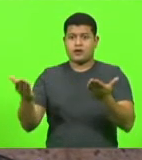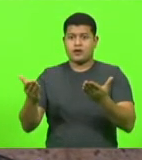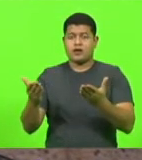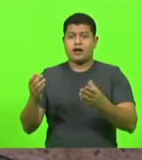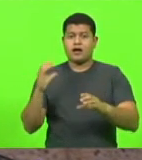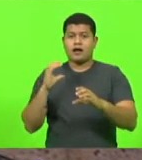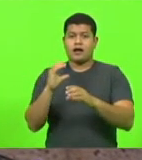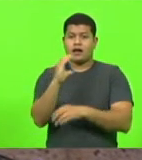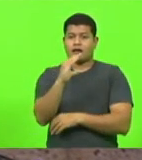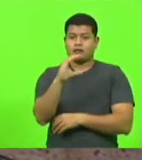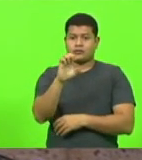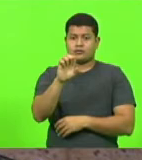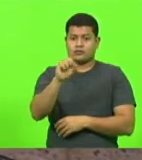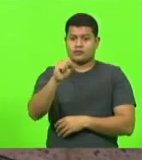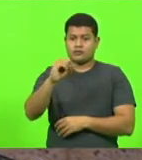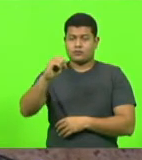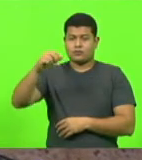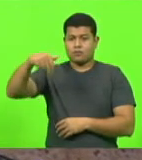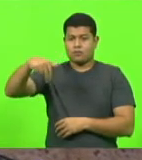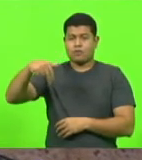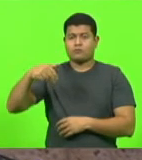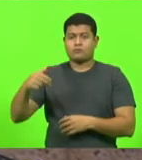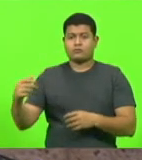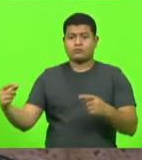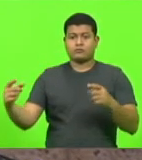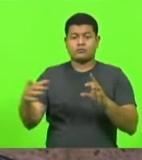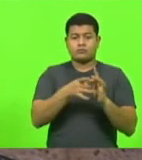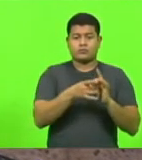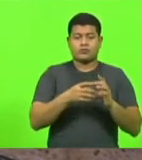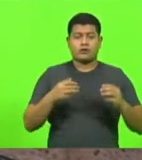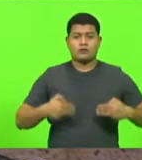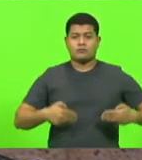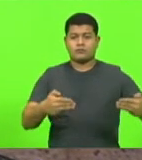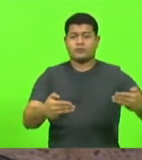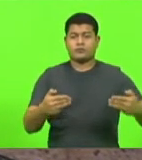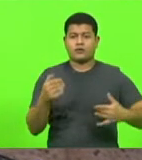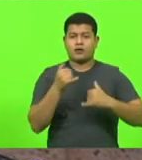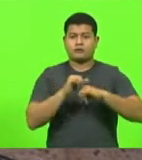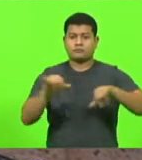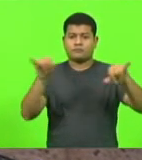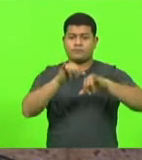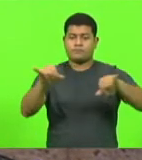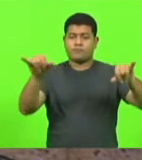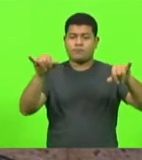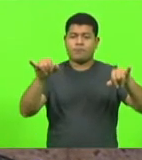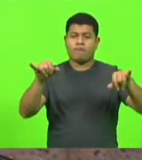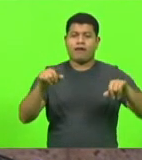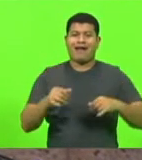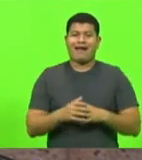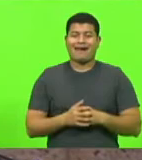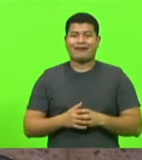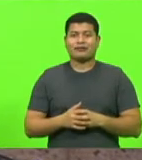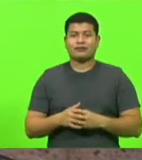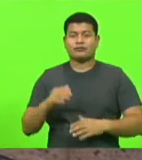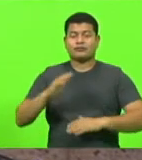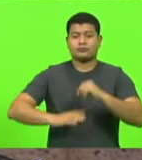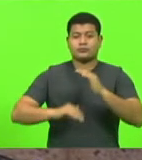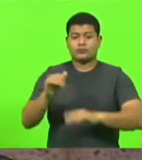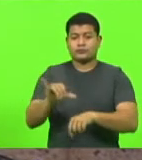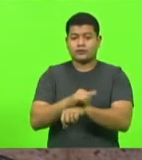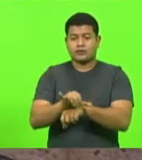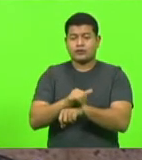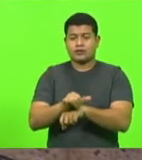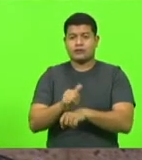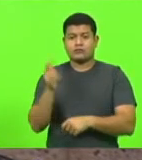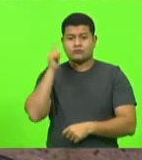SECOM, ligado ao Ministério das Comunicações. Ainda entre as ações para recuperar a economia brasileira, o governo